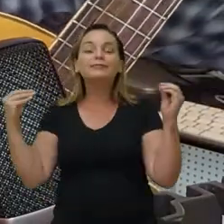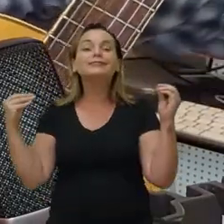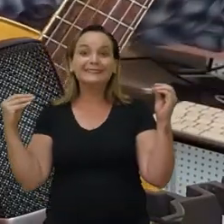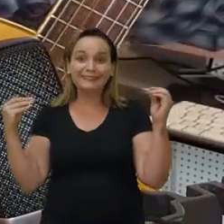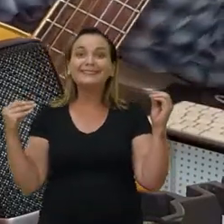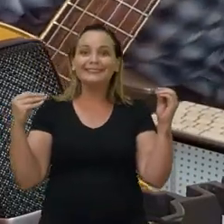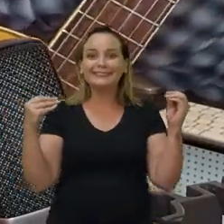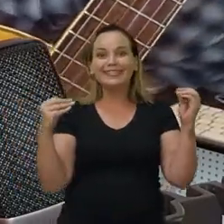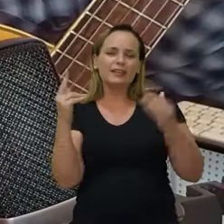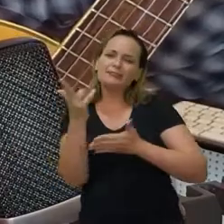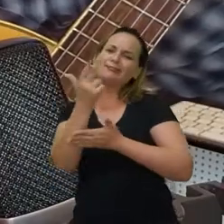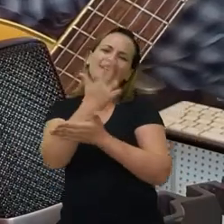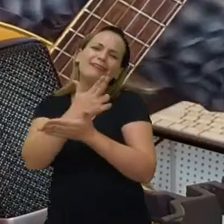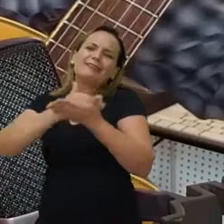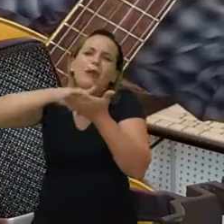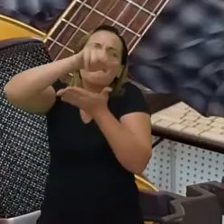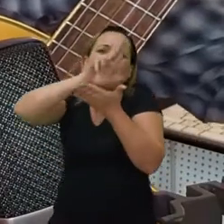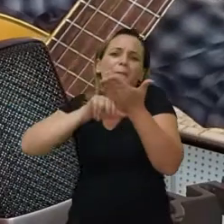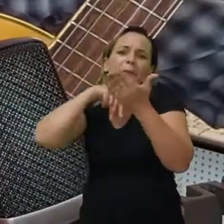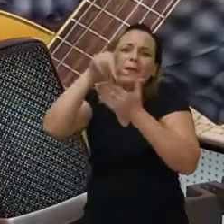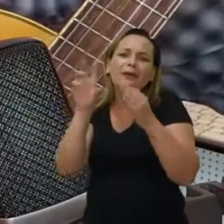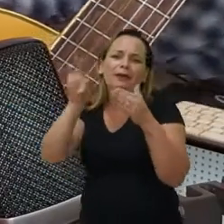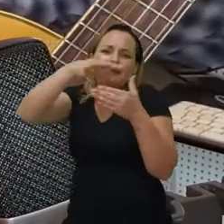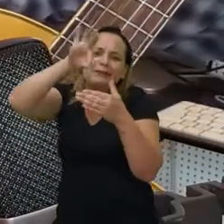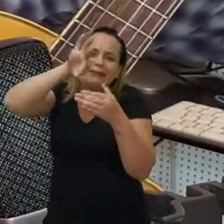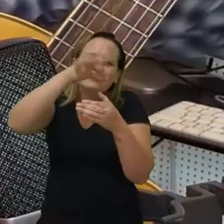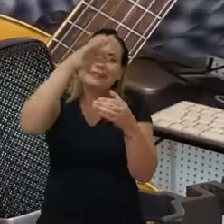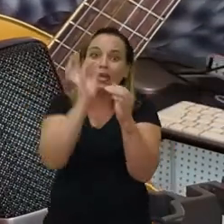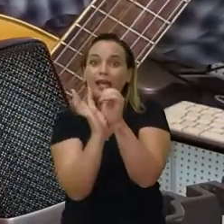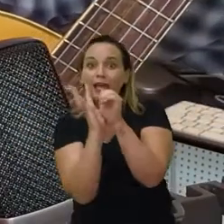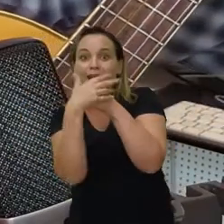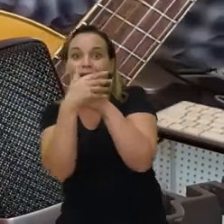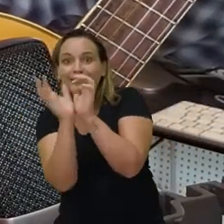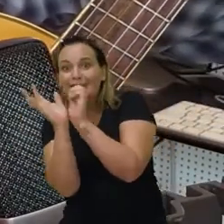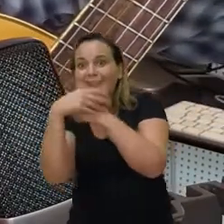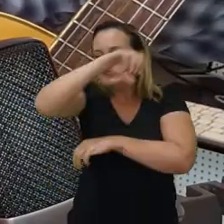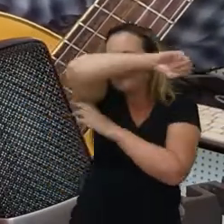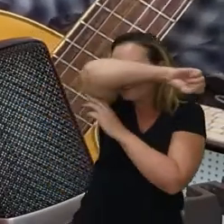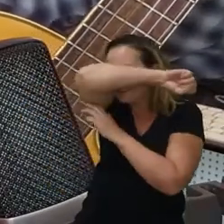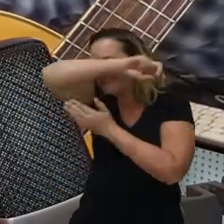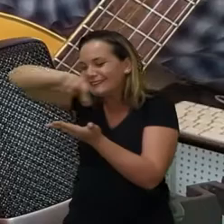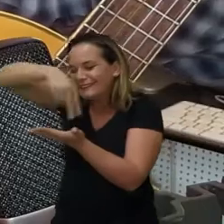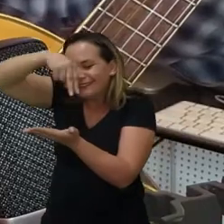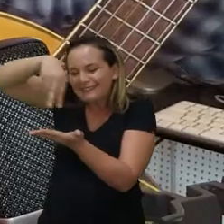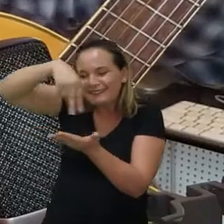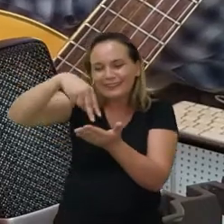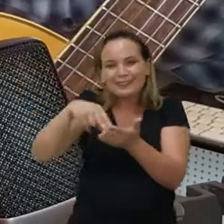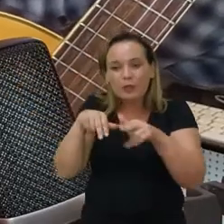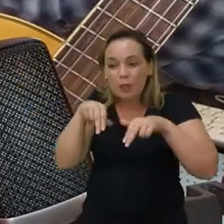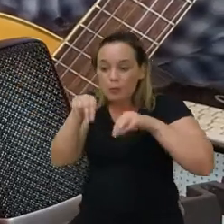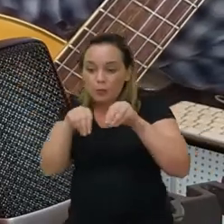sumir. Desenha, pintar e bordar, esconde, esconde, dama, xadrez, cinco